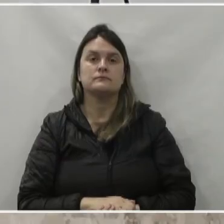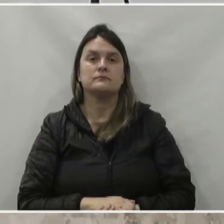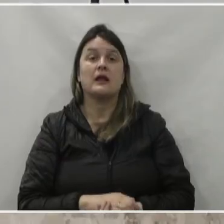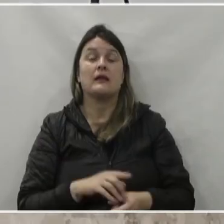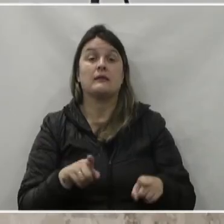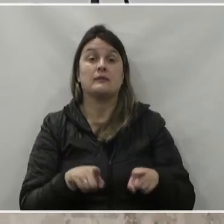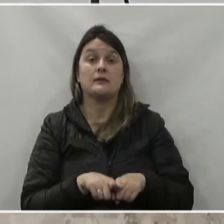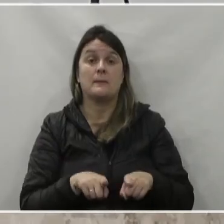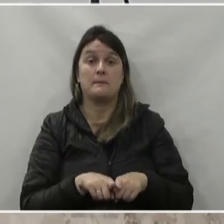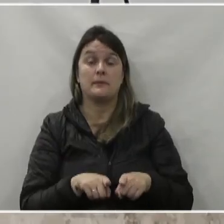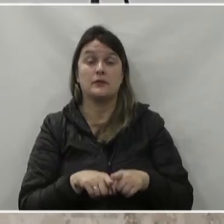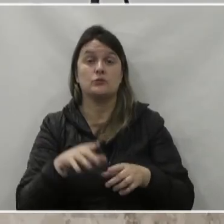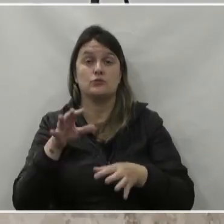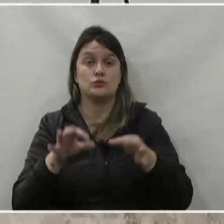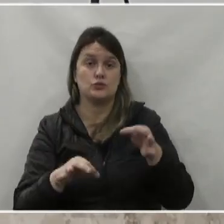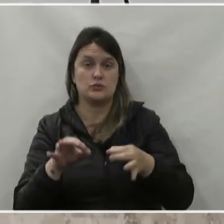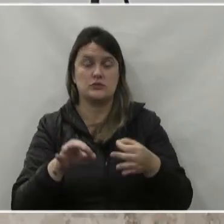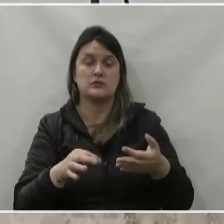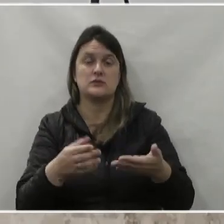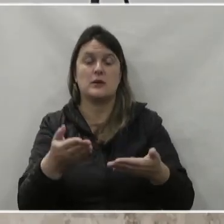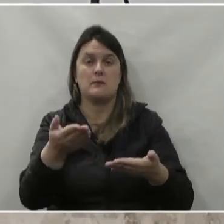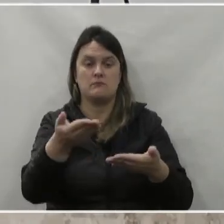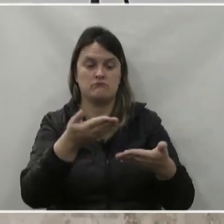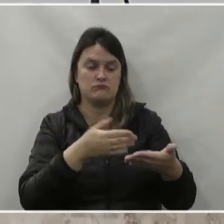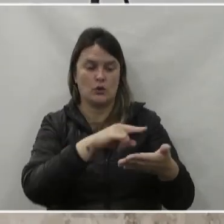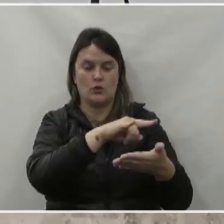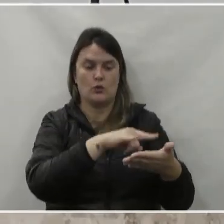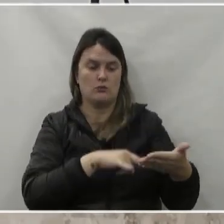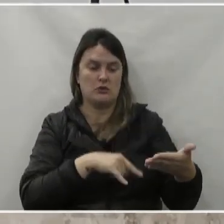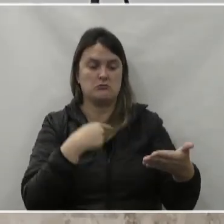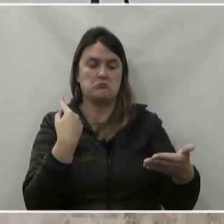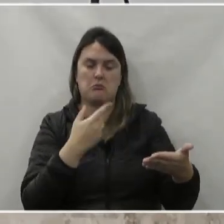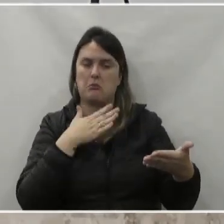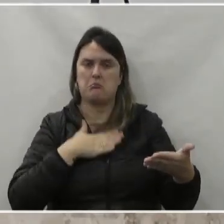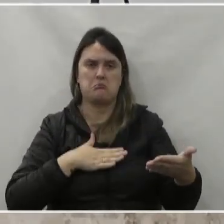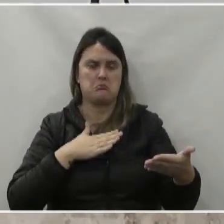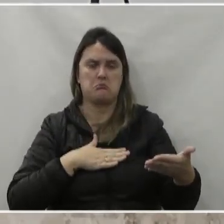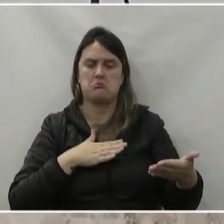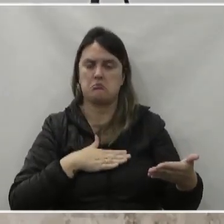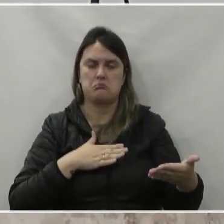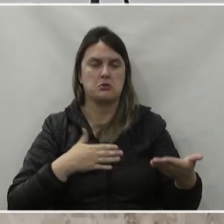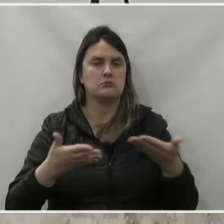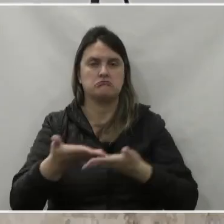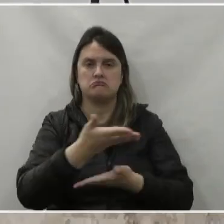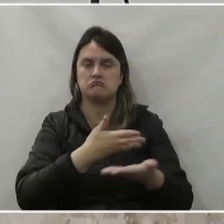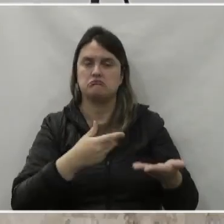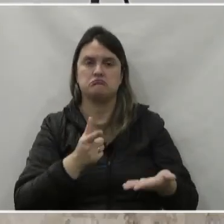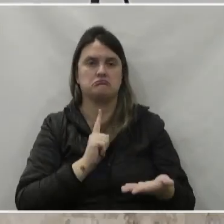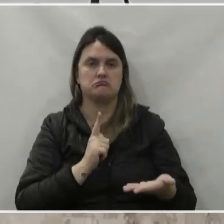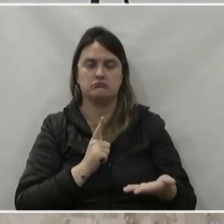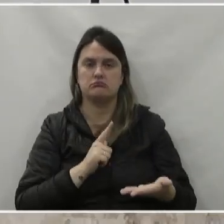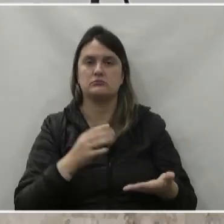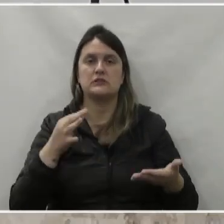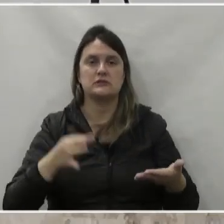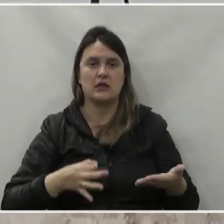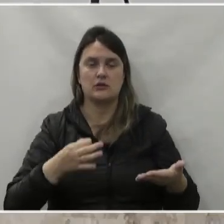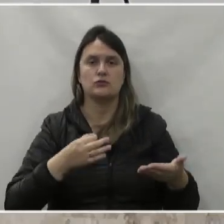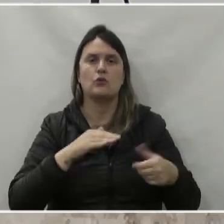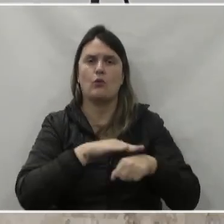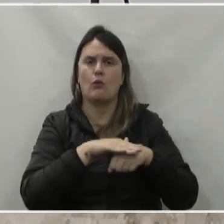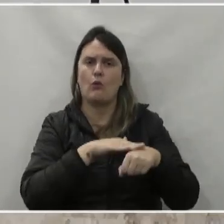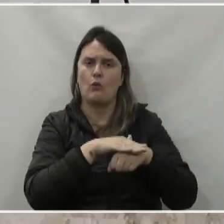a decisão com muita serenidade, espírito colaborativo, certo de que o